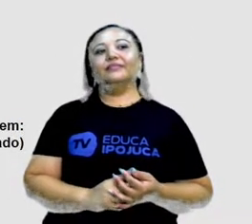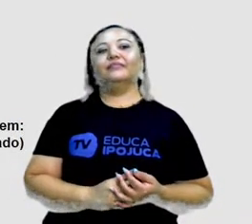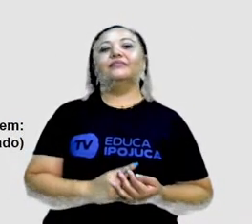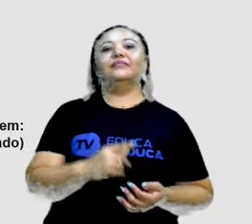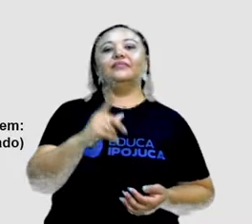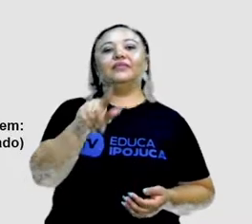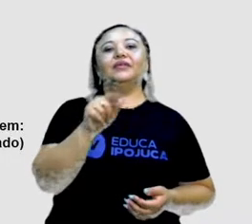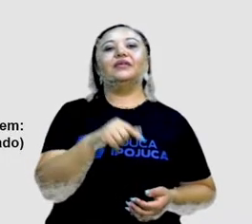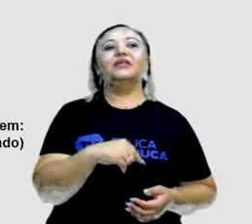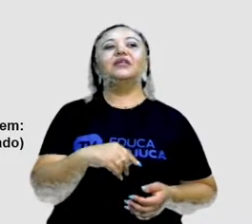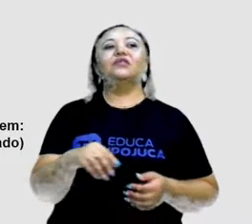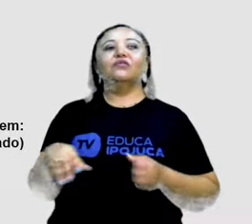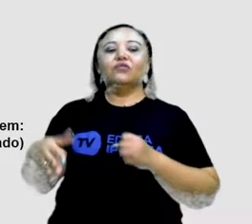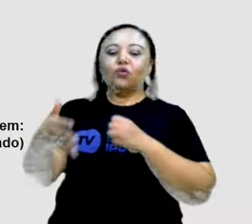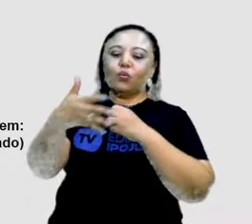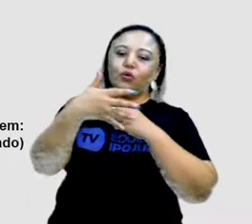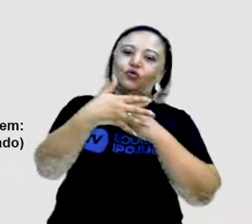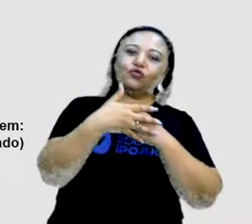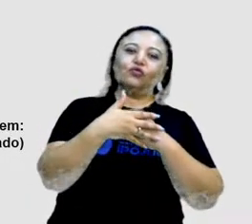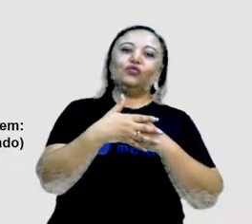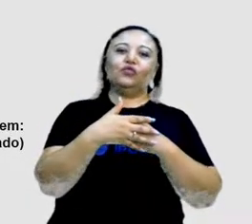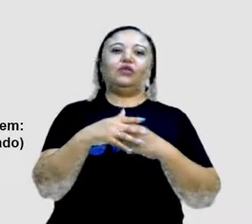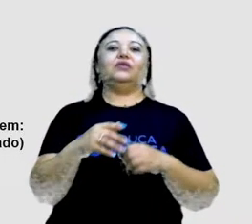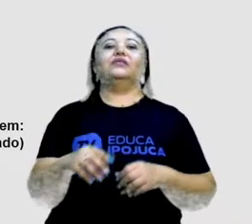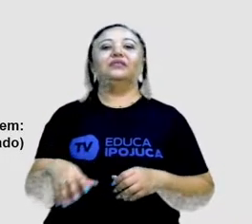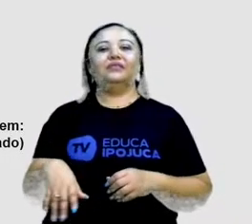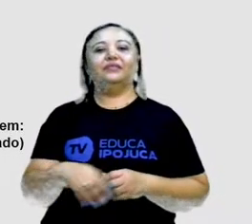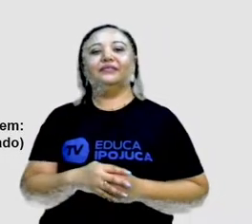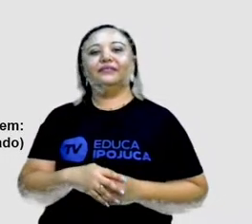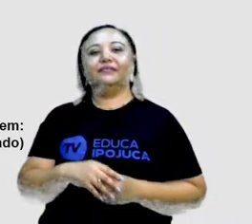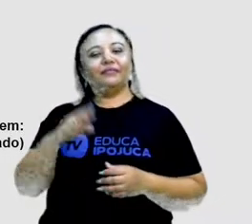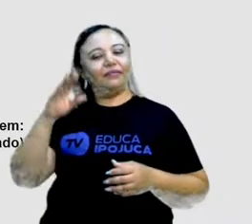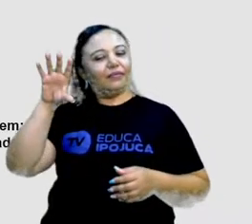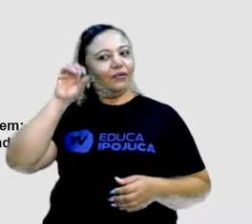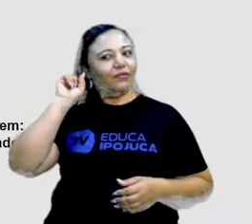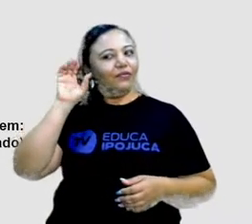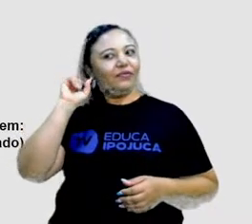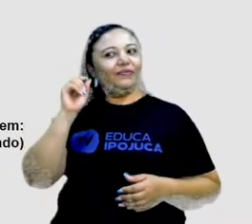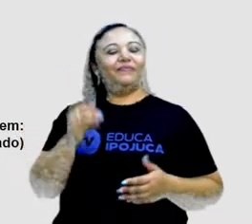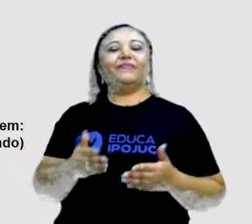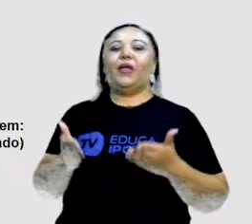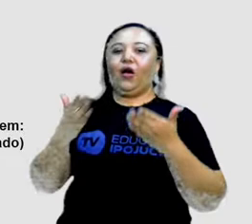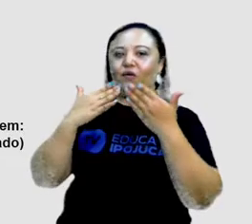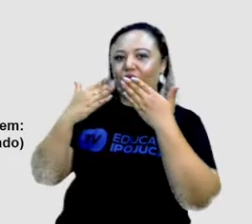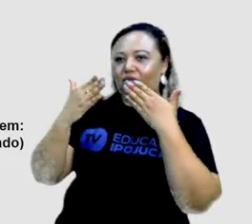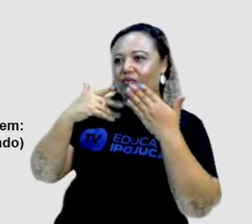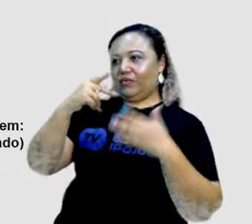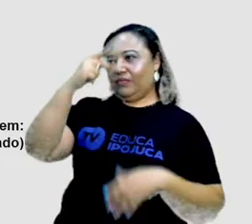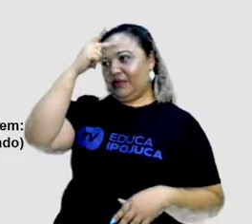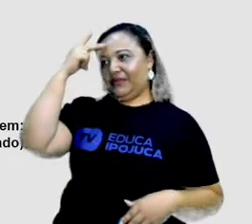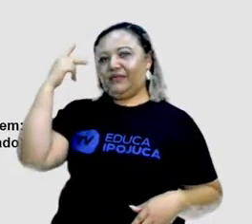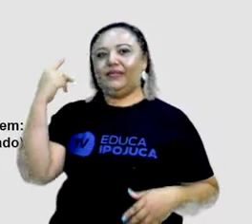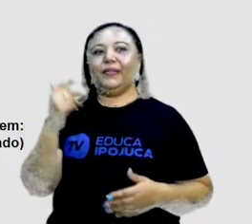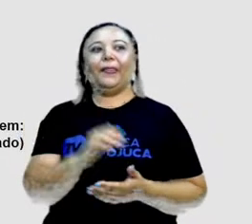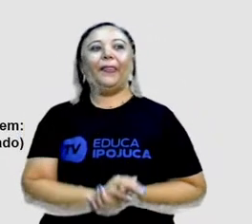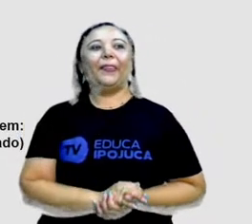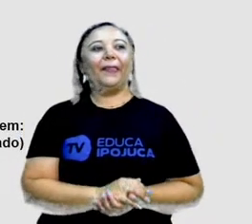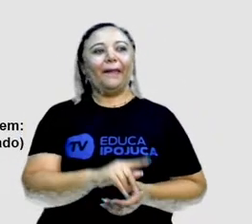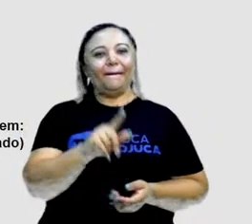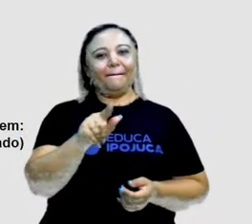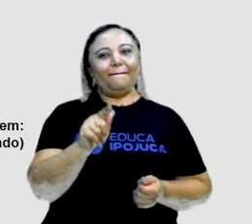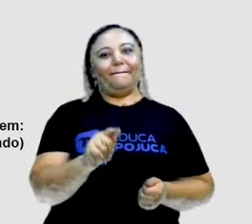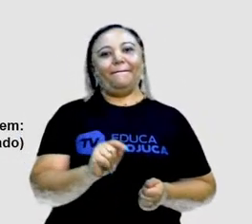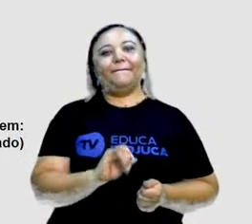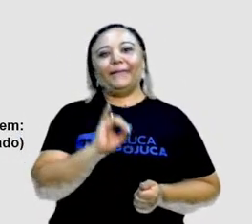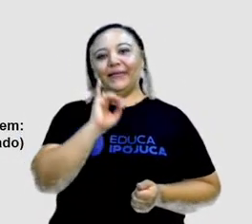grande defeito. Às vezes eu me escondo na cozinha para ouvir a conversa da minha mãe com as outras pessoas. Veja aí também